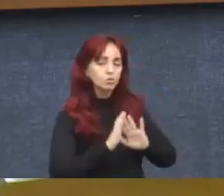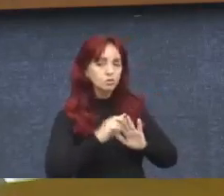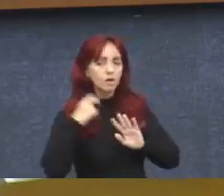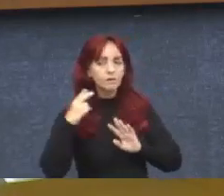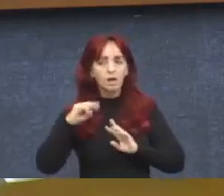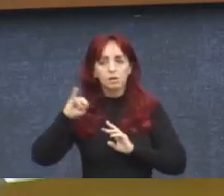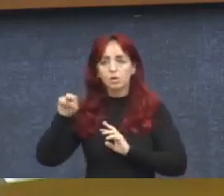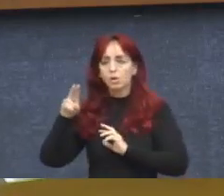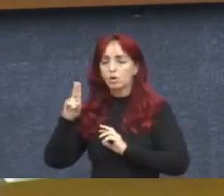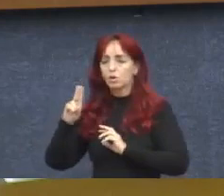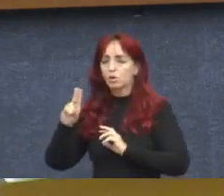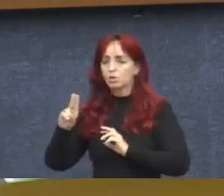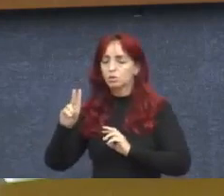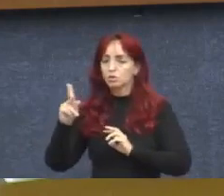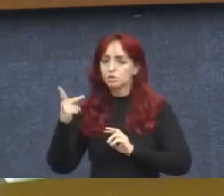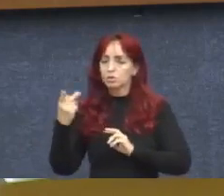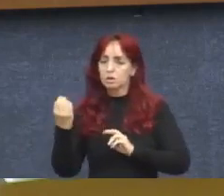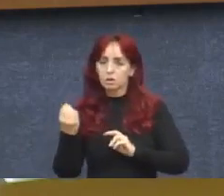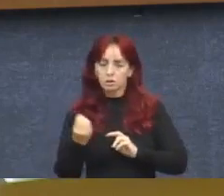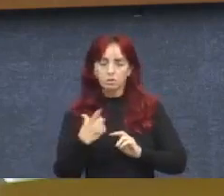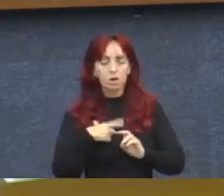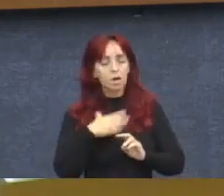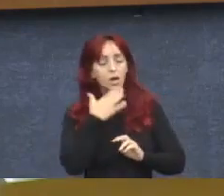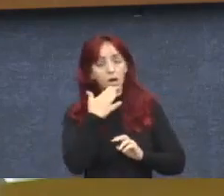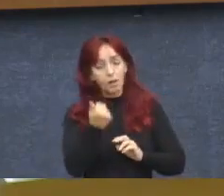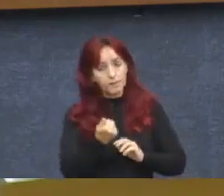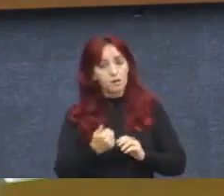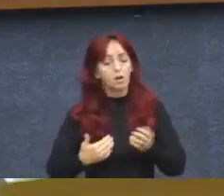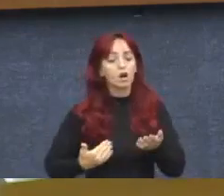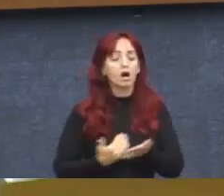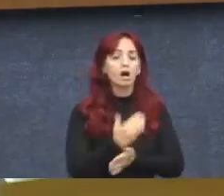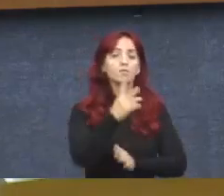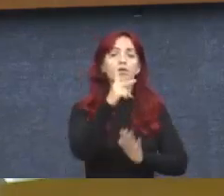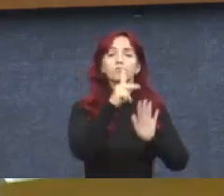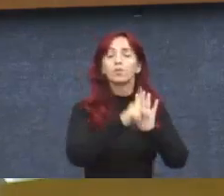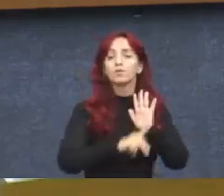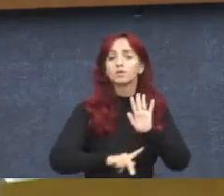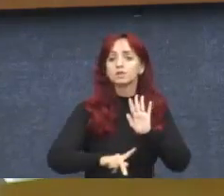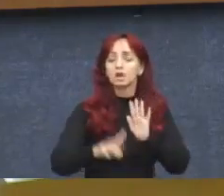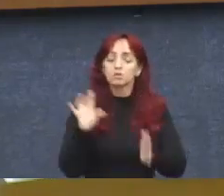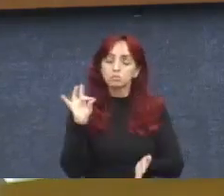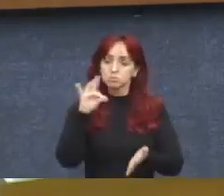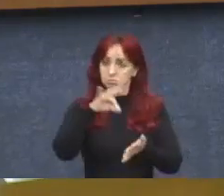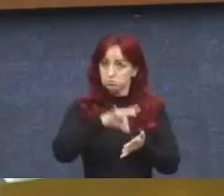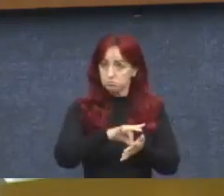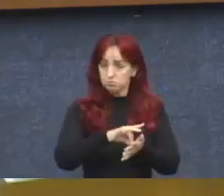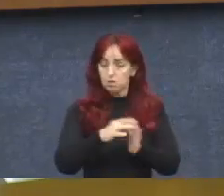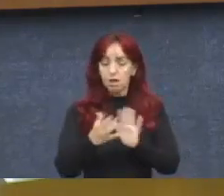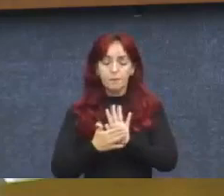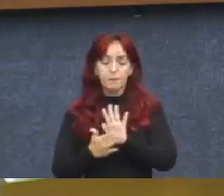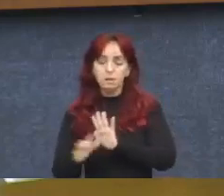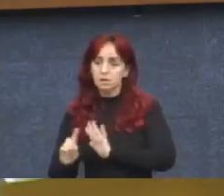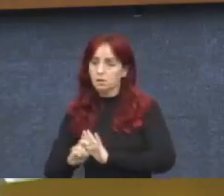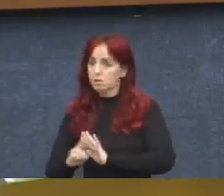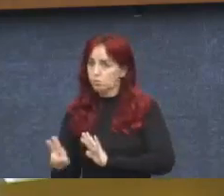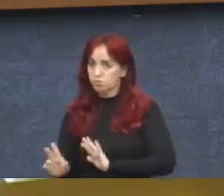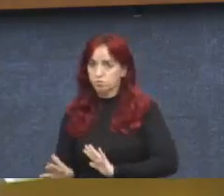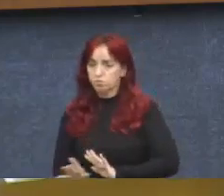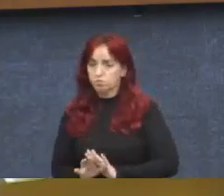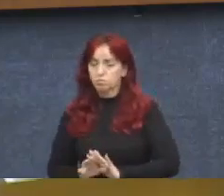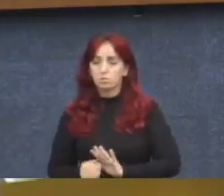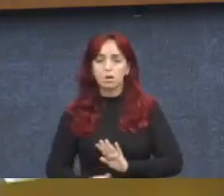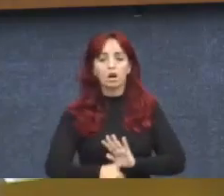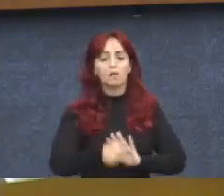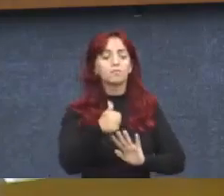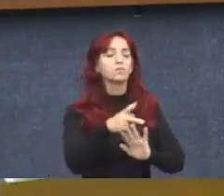que é melhor aprovar o projeto original e não as emendas. Então, estou recorrendo para que a gente possa votar primeiro